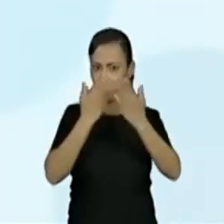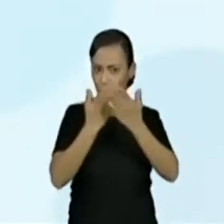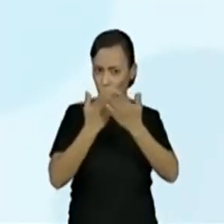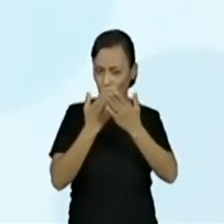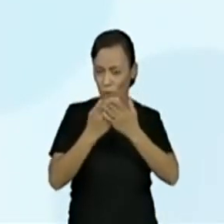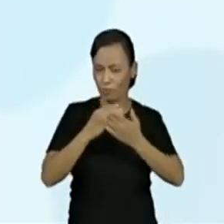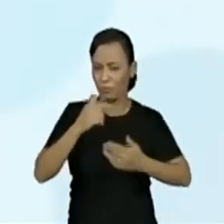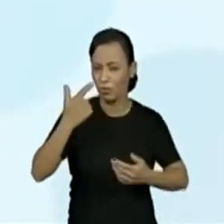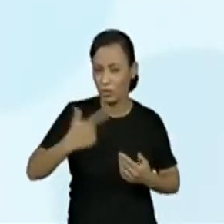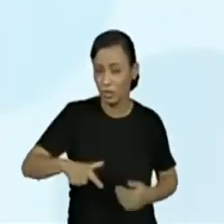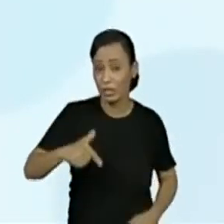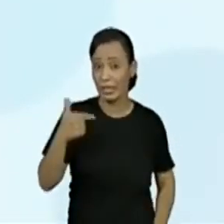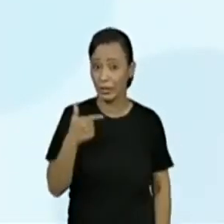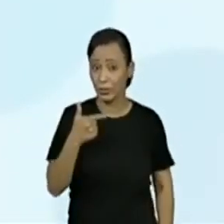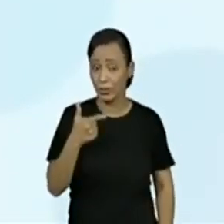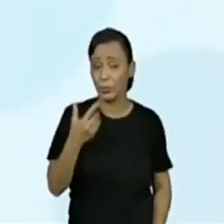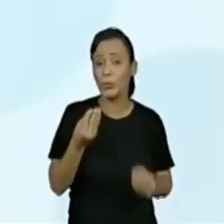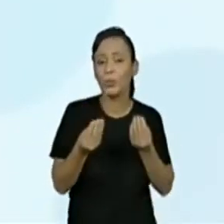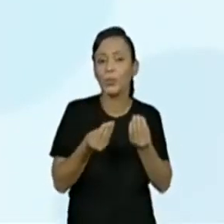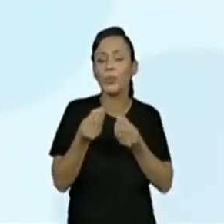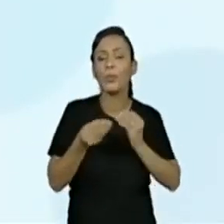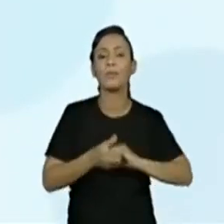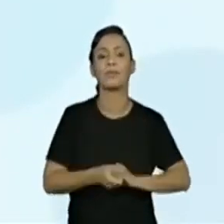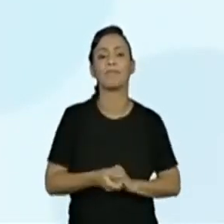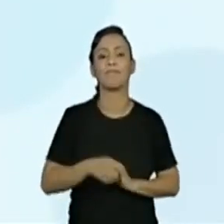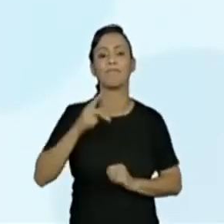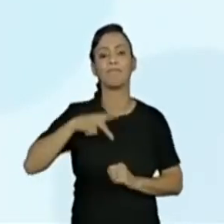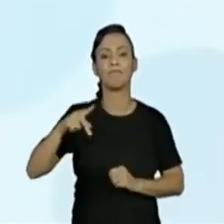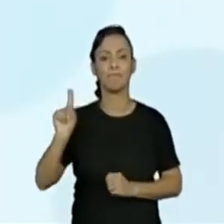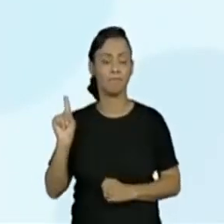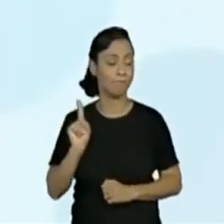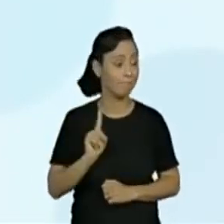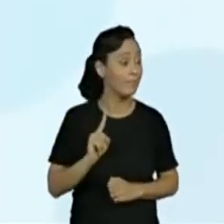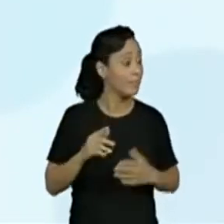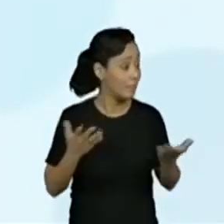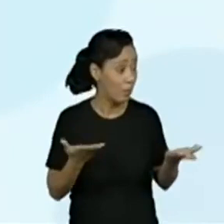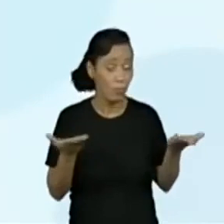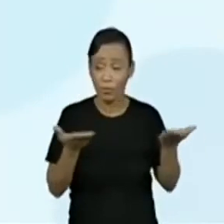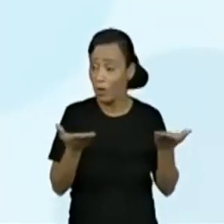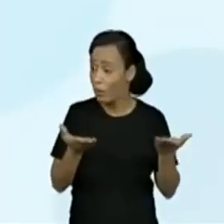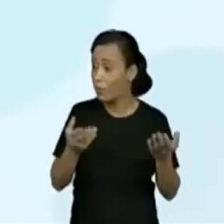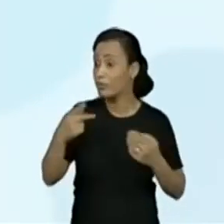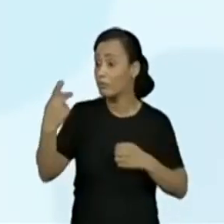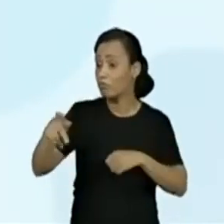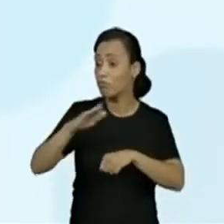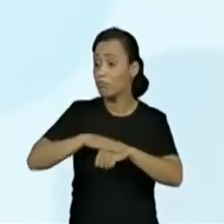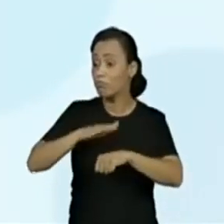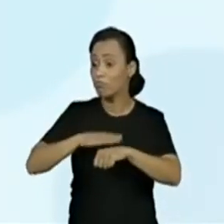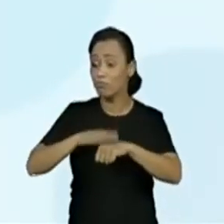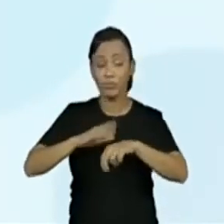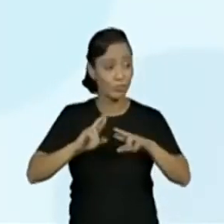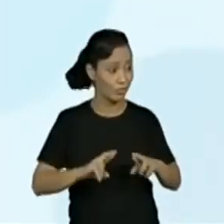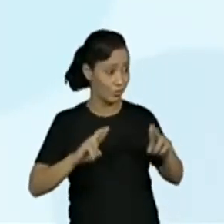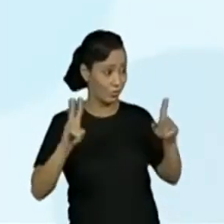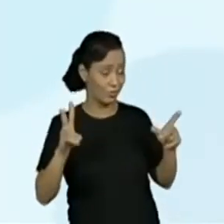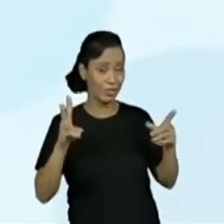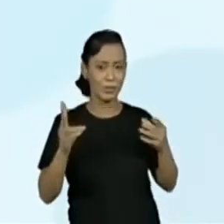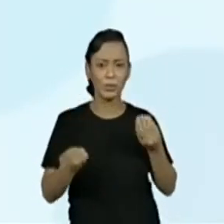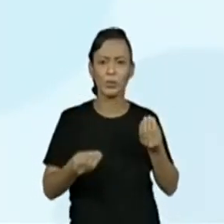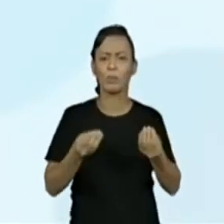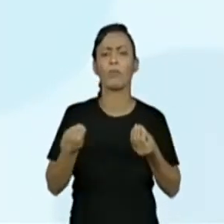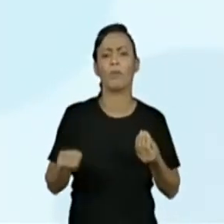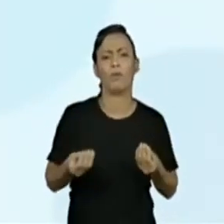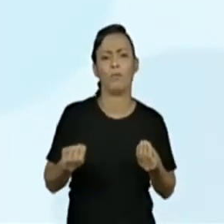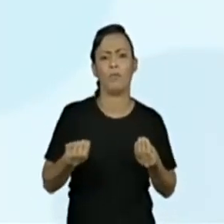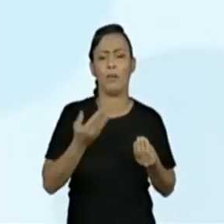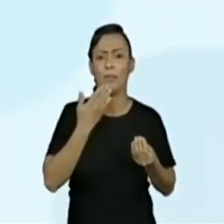cuidado. Na segunda vez, a professora pediu para contarem como. Qual é a regra? Qual foi aí a